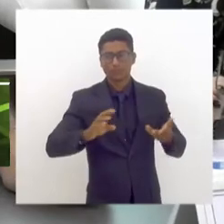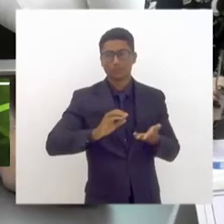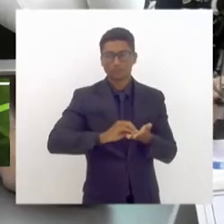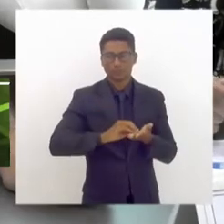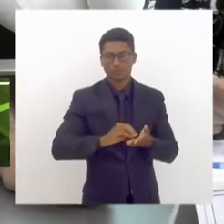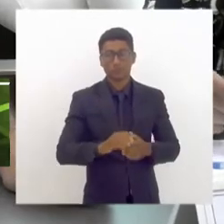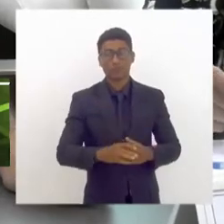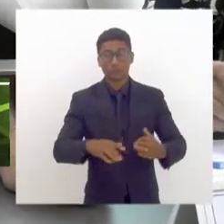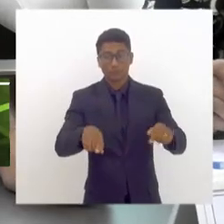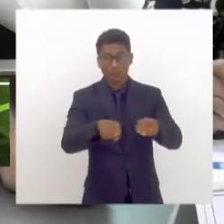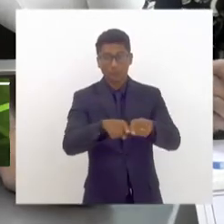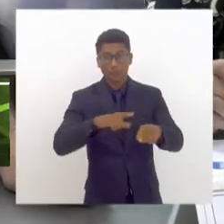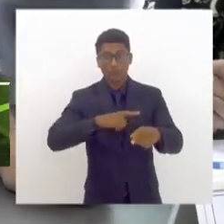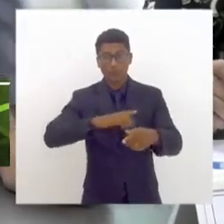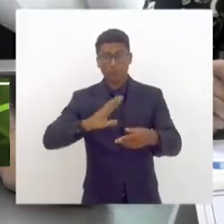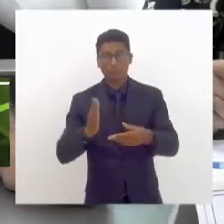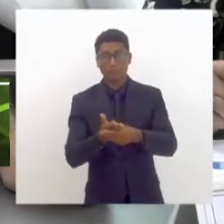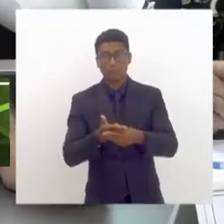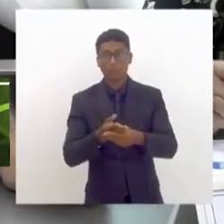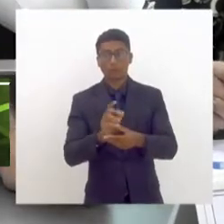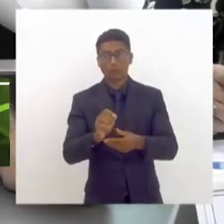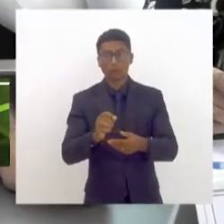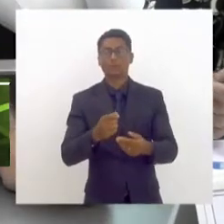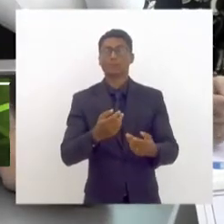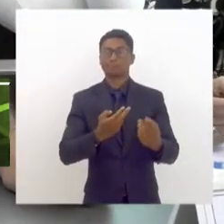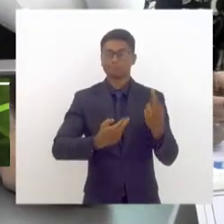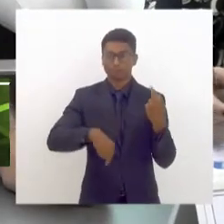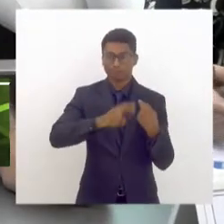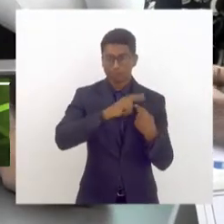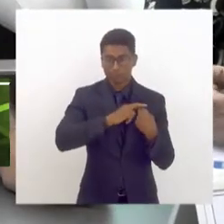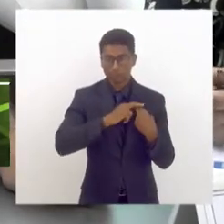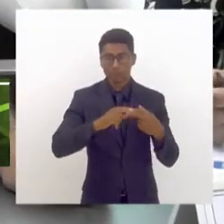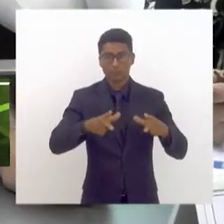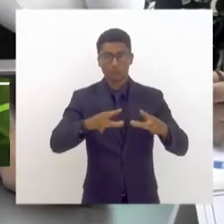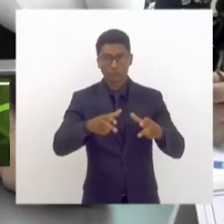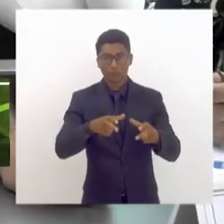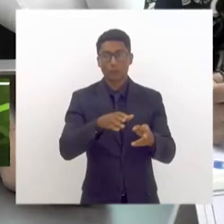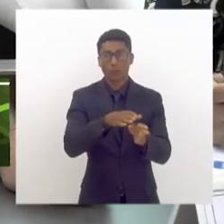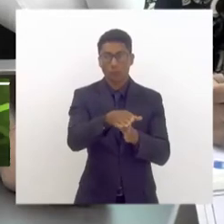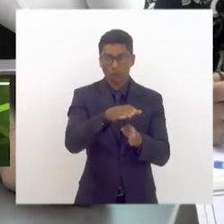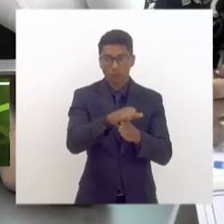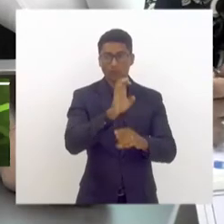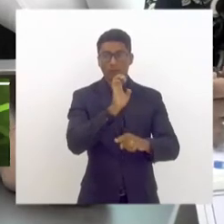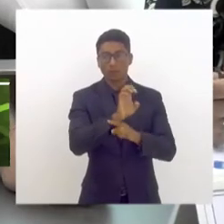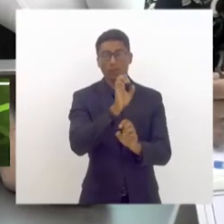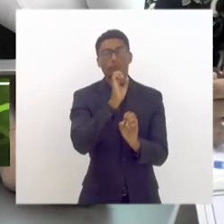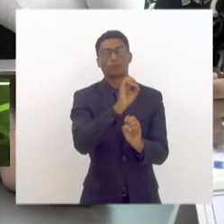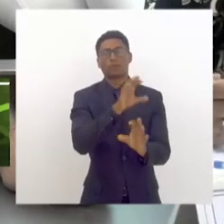nesse processo um compromisso do Conselho Estadual de Educação fazer uma